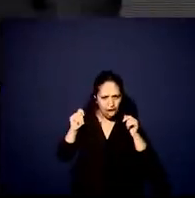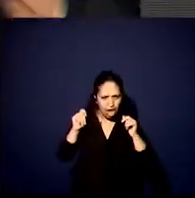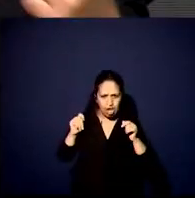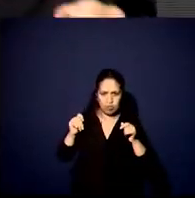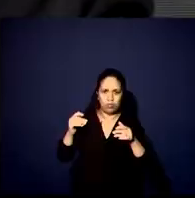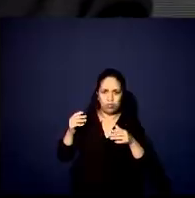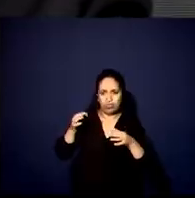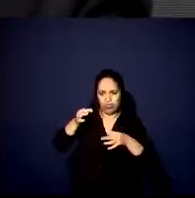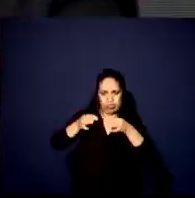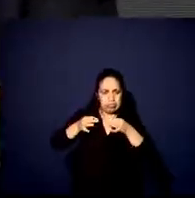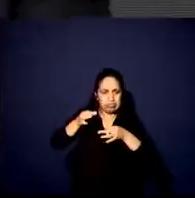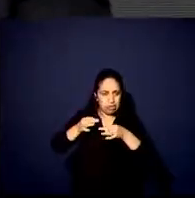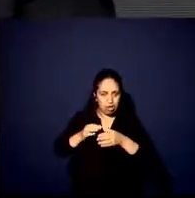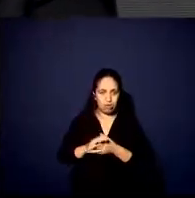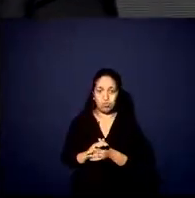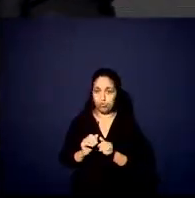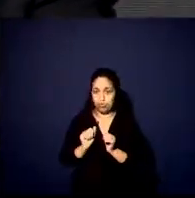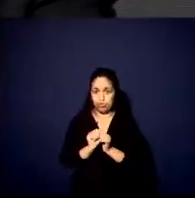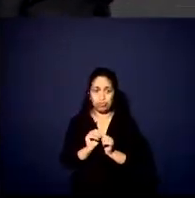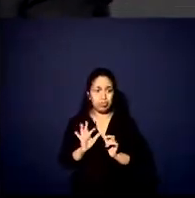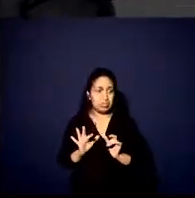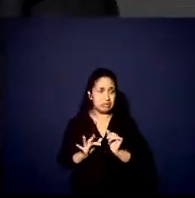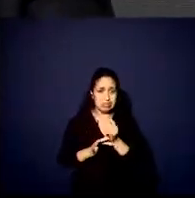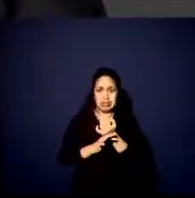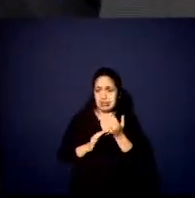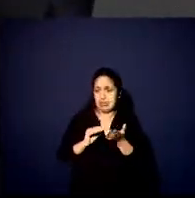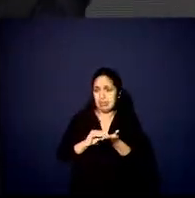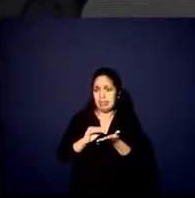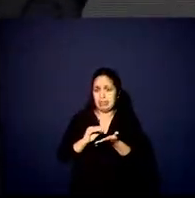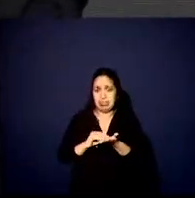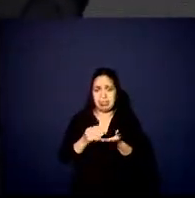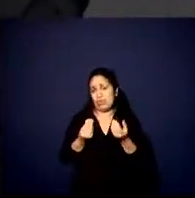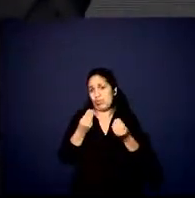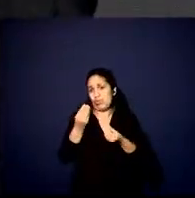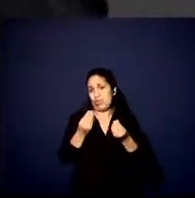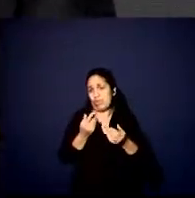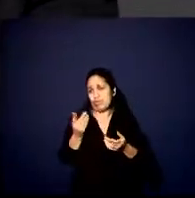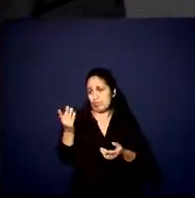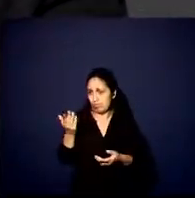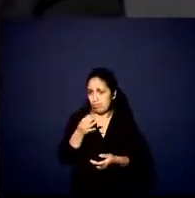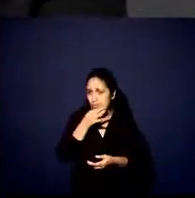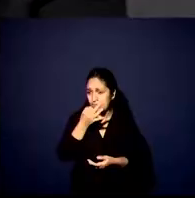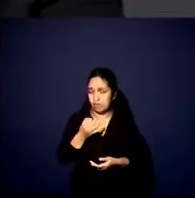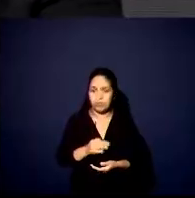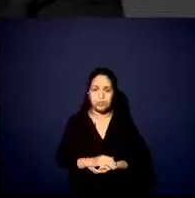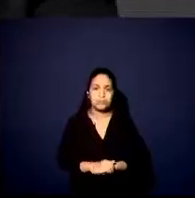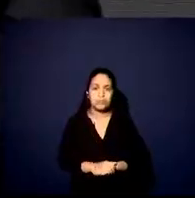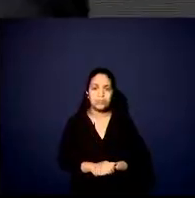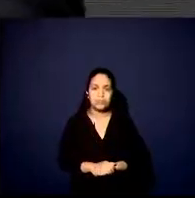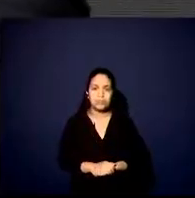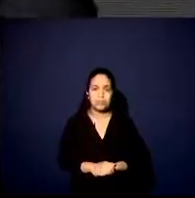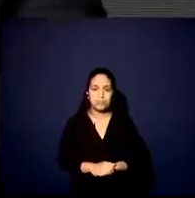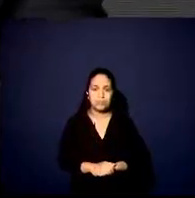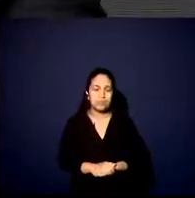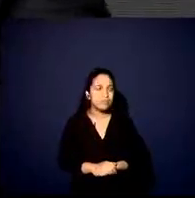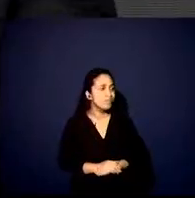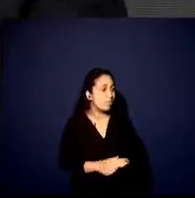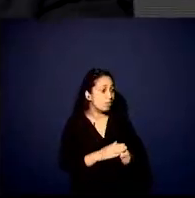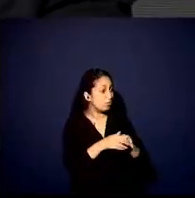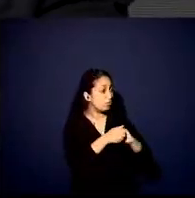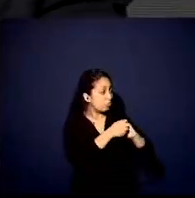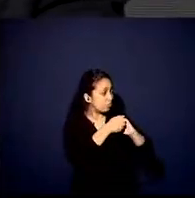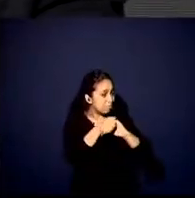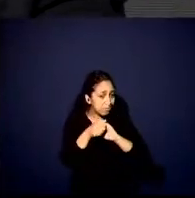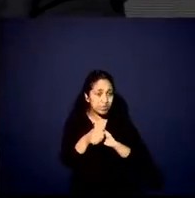que se soma também o problema da insegurança jurídica como é que tu vê isso tudo em complementar